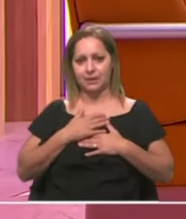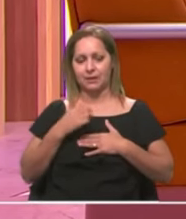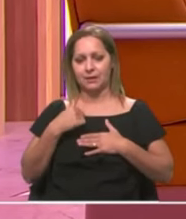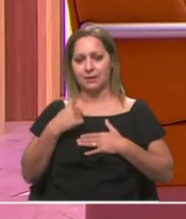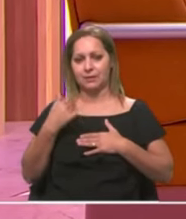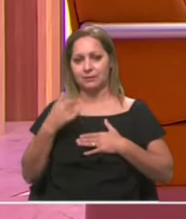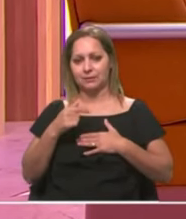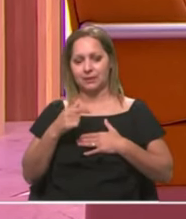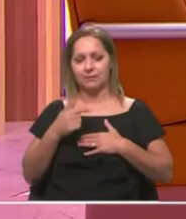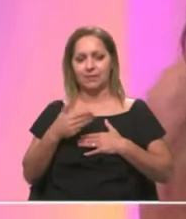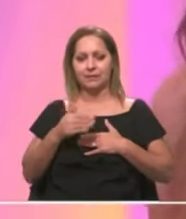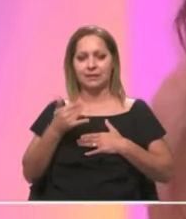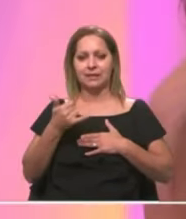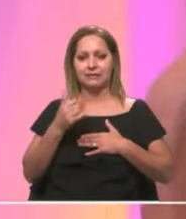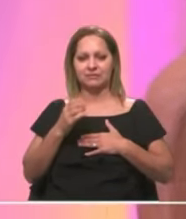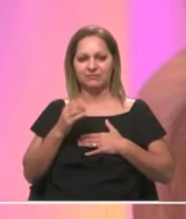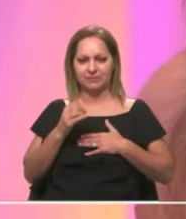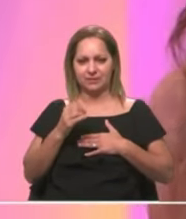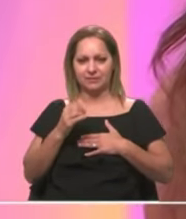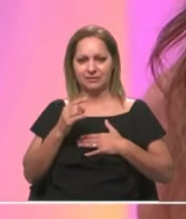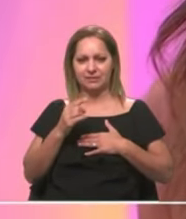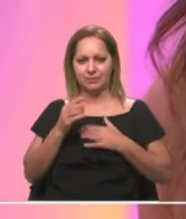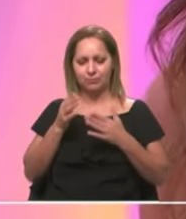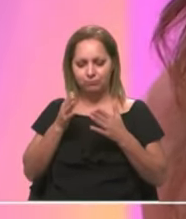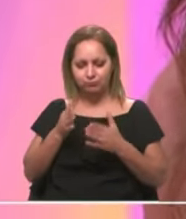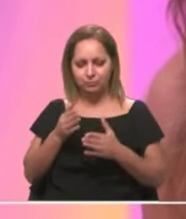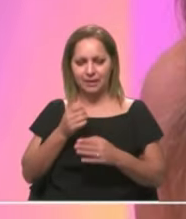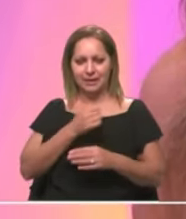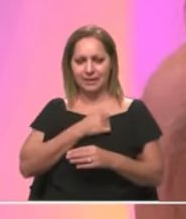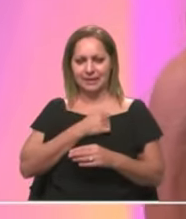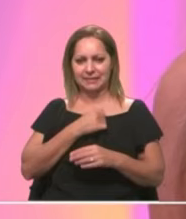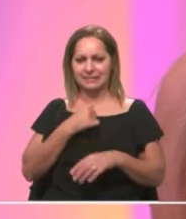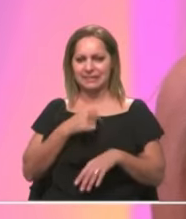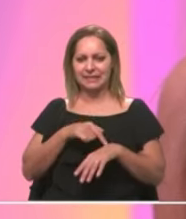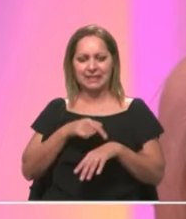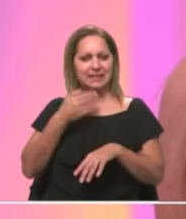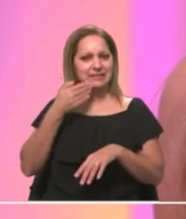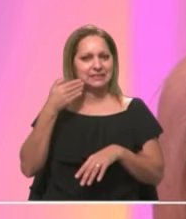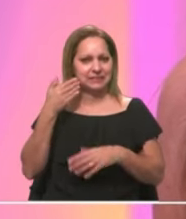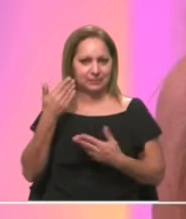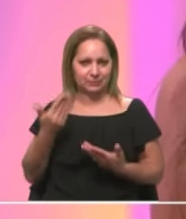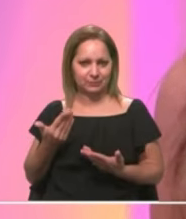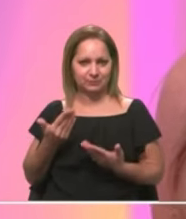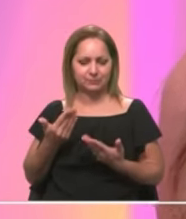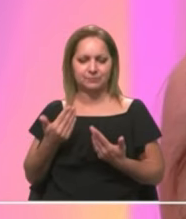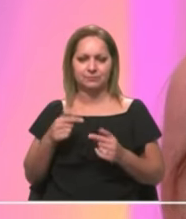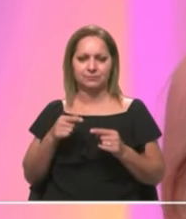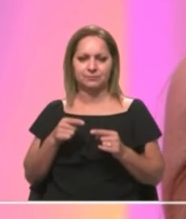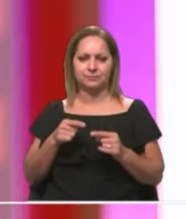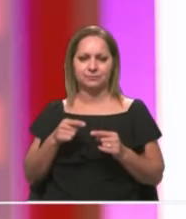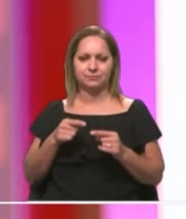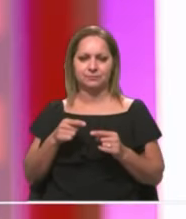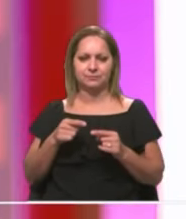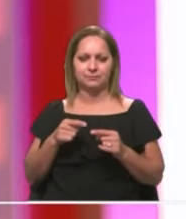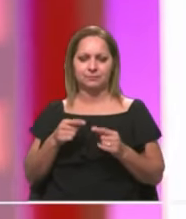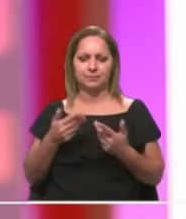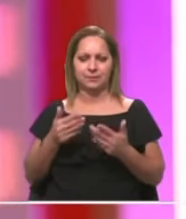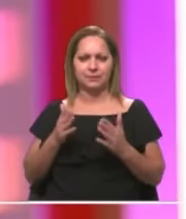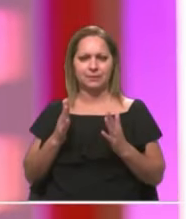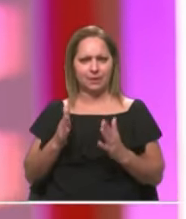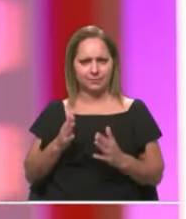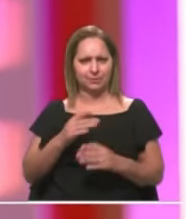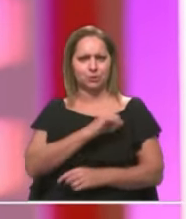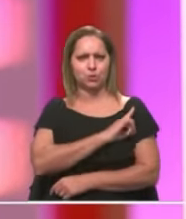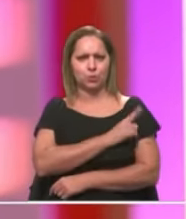com 20 e poucos anos para uma casa e acho que ainda não era um momento. E, portanto... Mas, Isabel, é preciso muito, muita